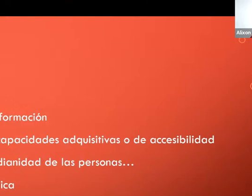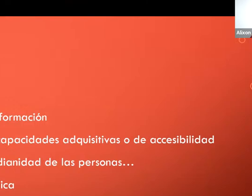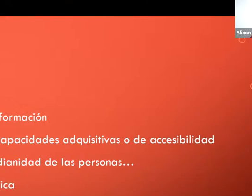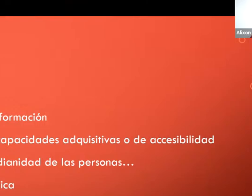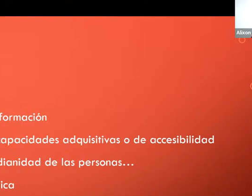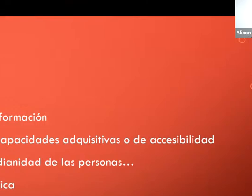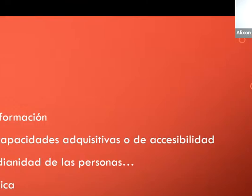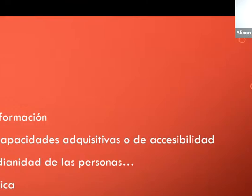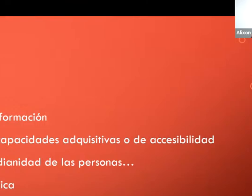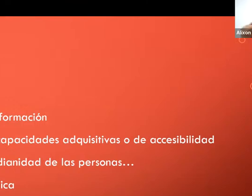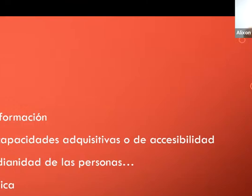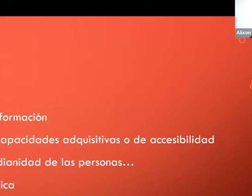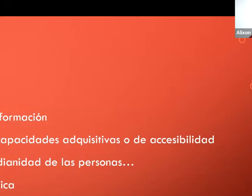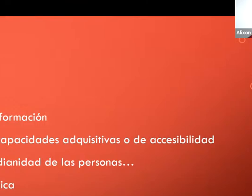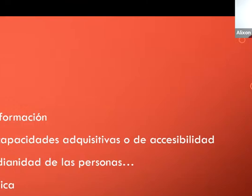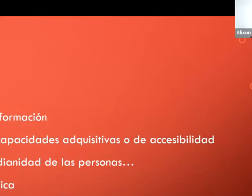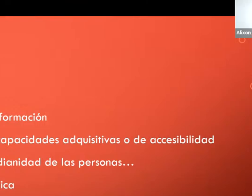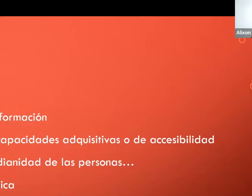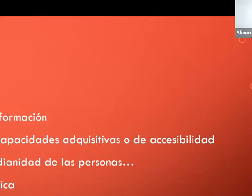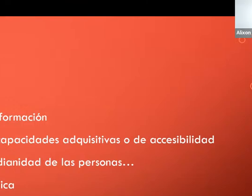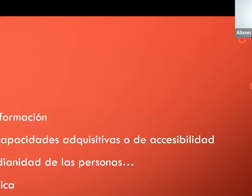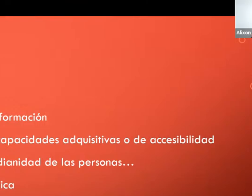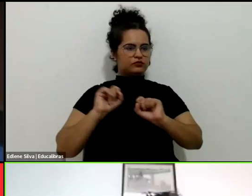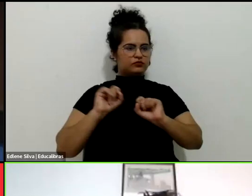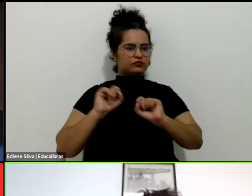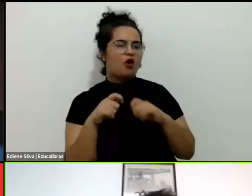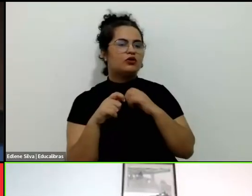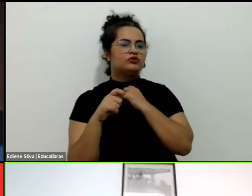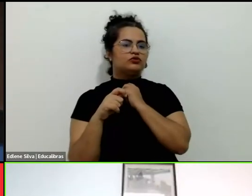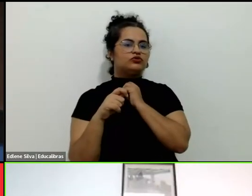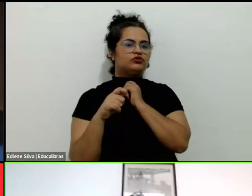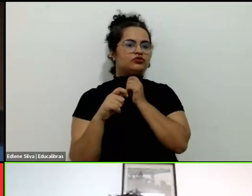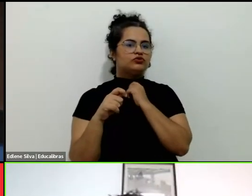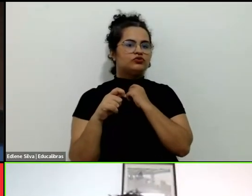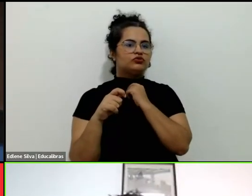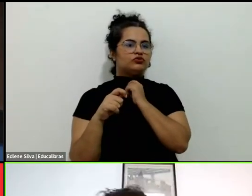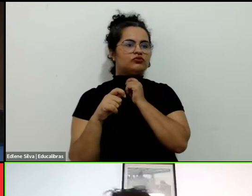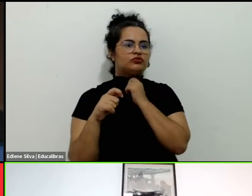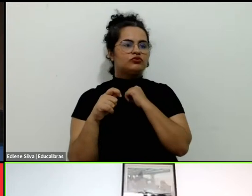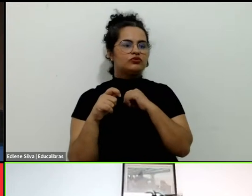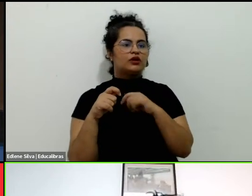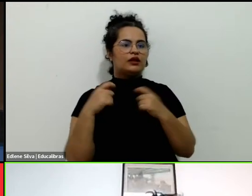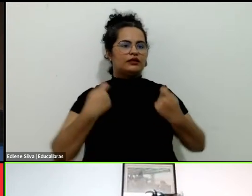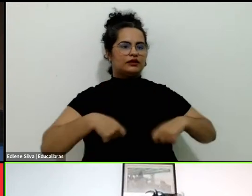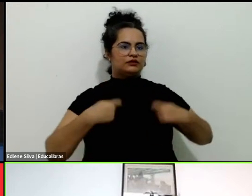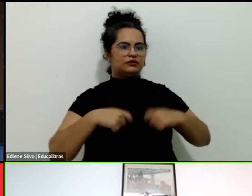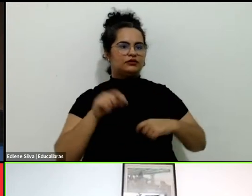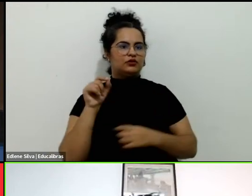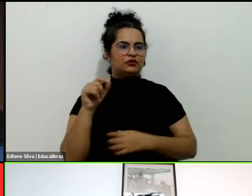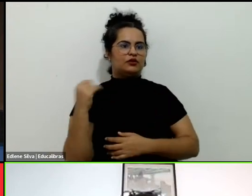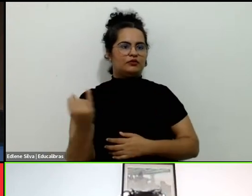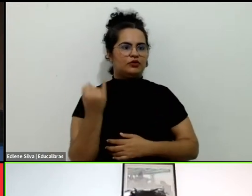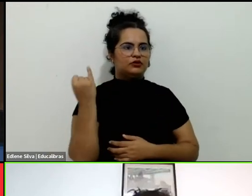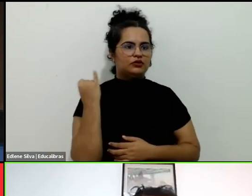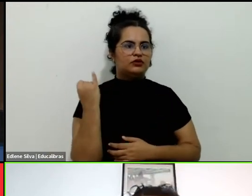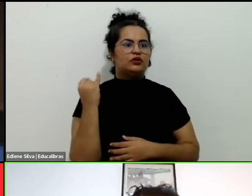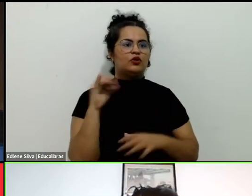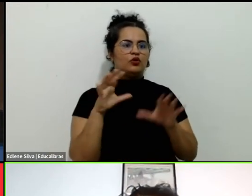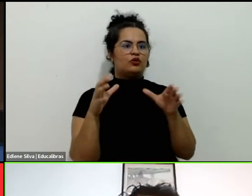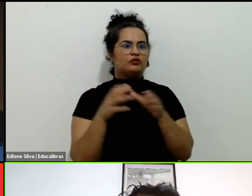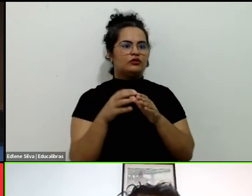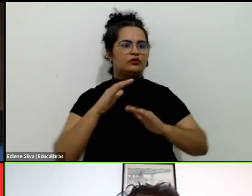marco da política pública e de ali a necessidade e a importância de que os colectivos profissionais...